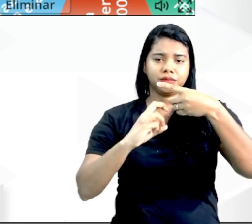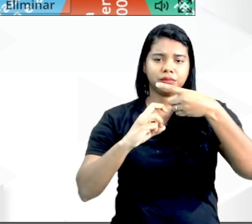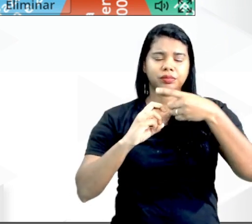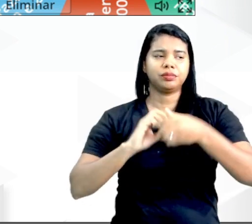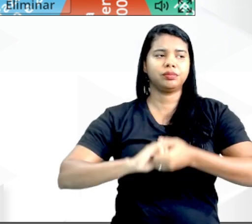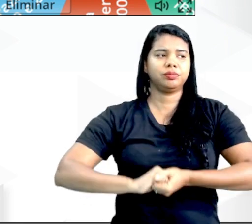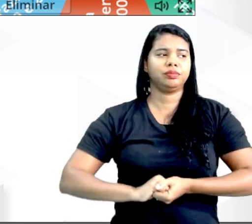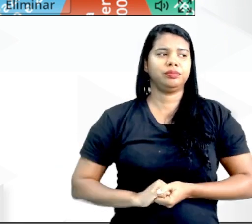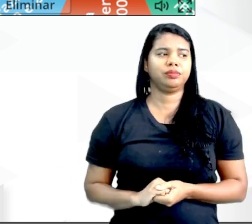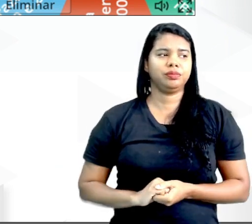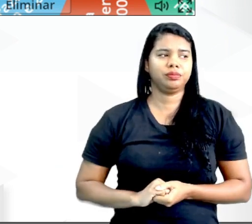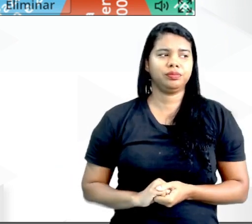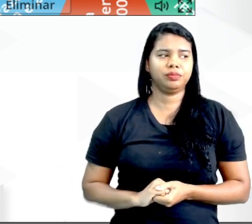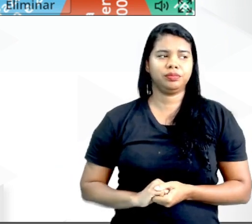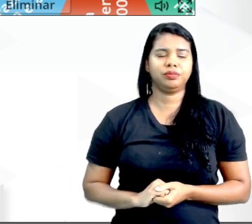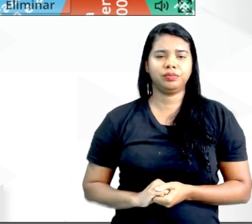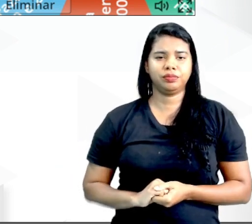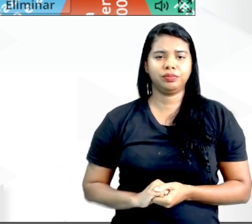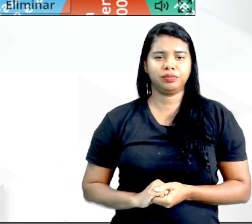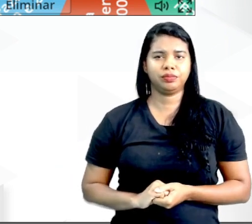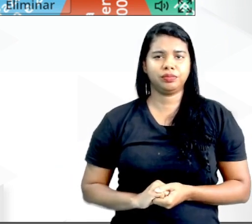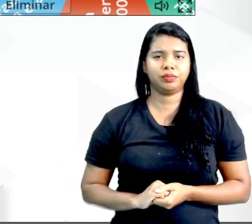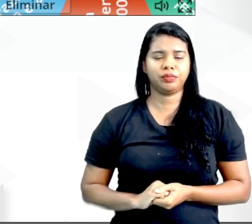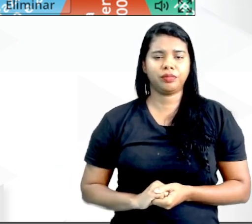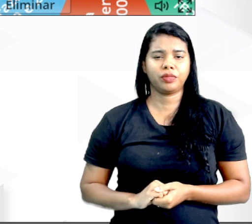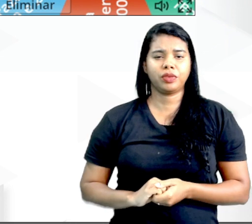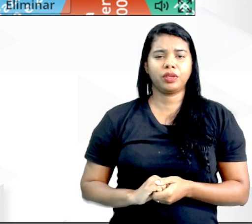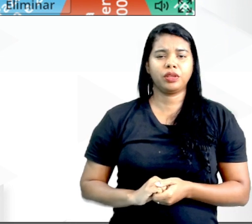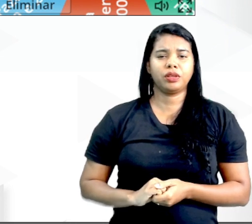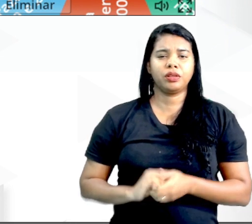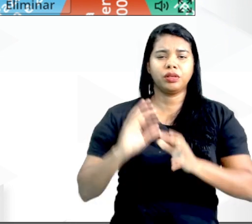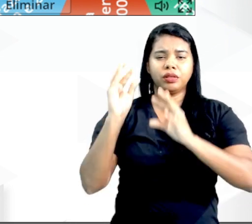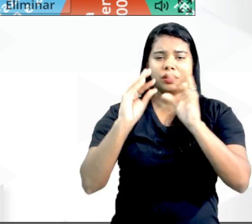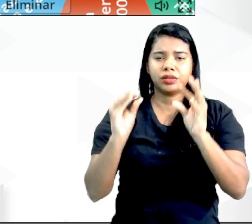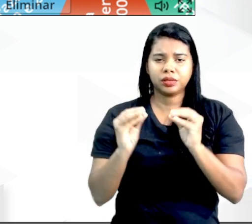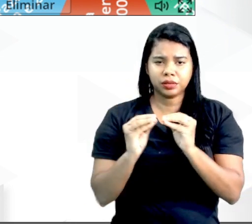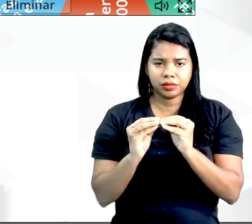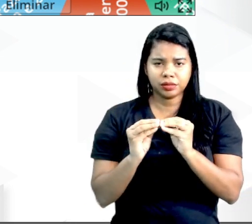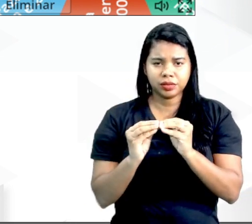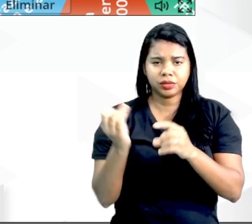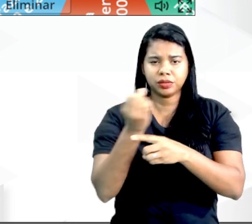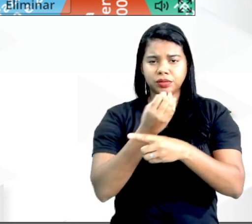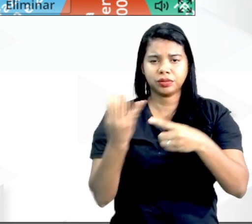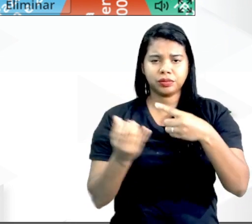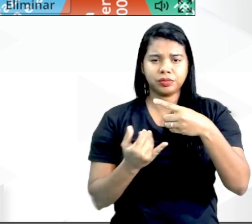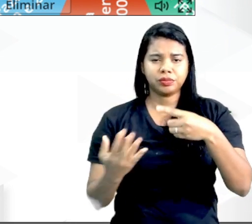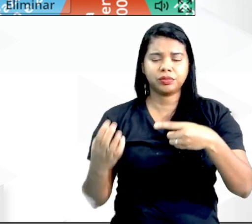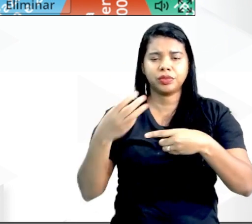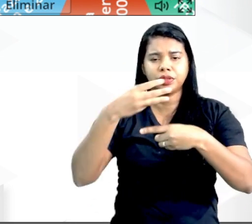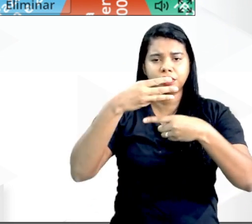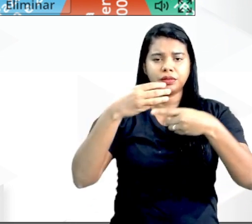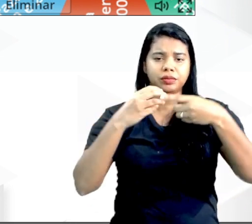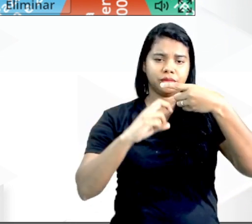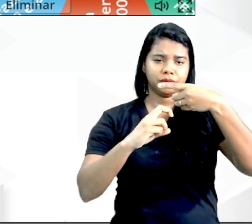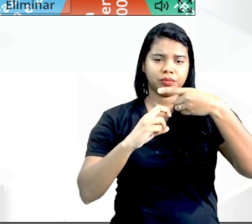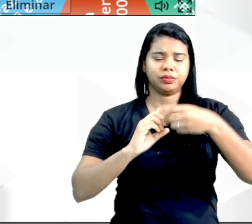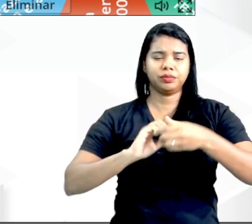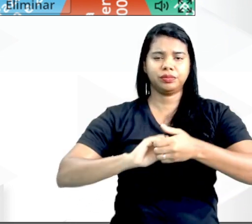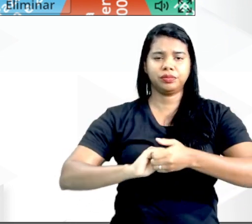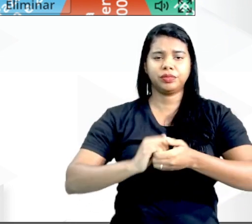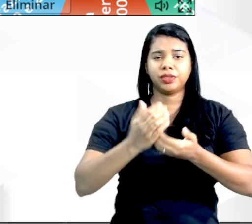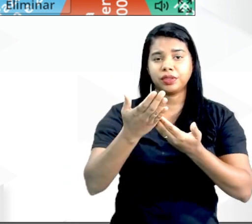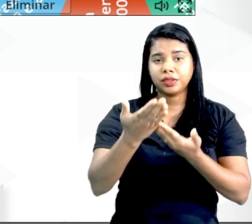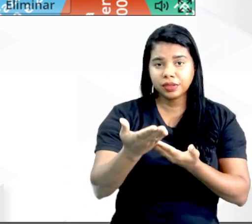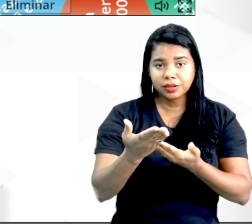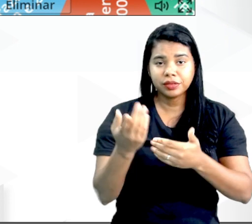3/5, tá? Então, na hora que eu faço essa razão, eu simplifiquei a fração, eu tenho 3 sobre 5. Se